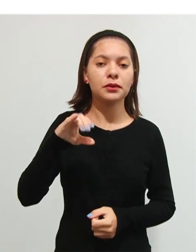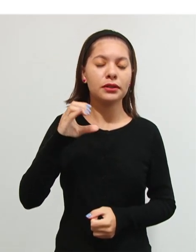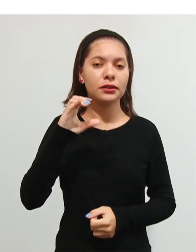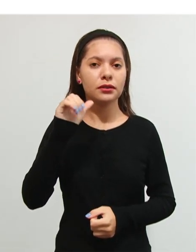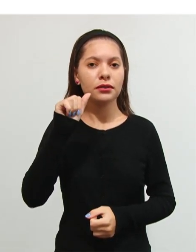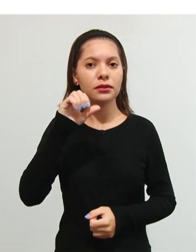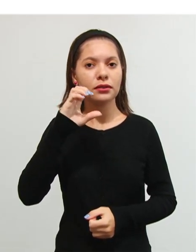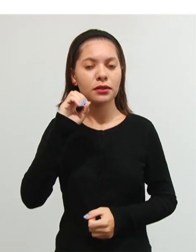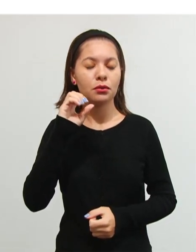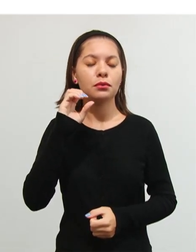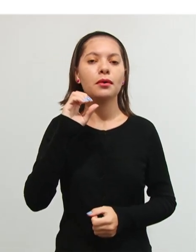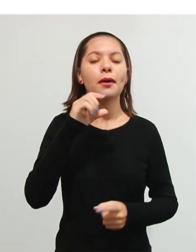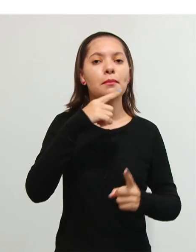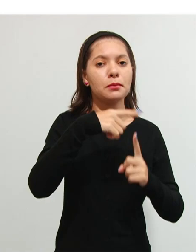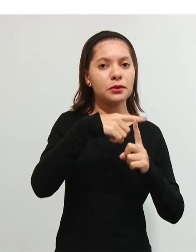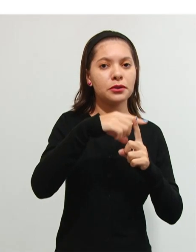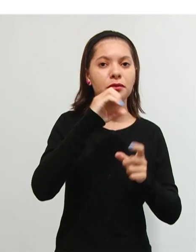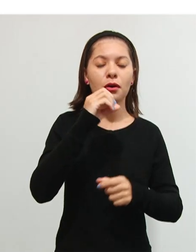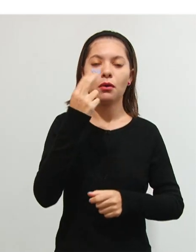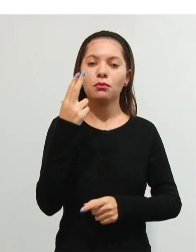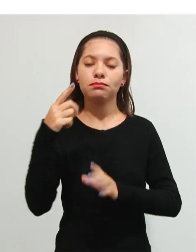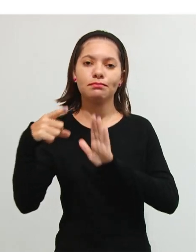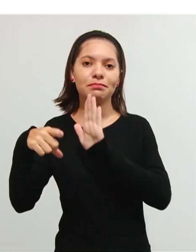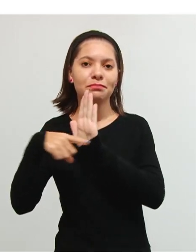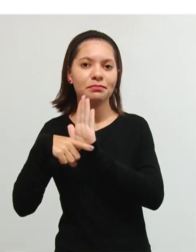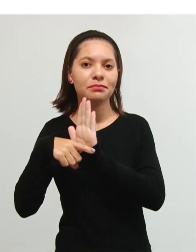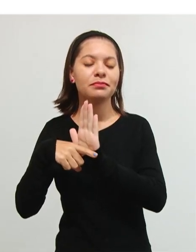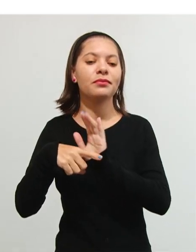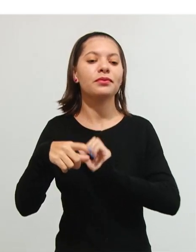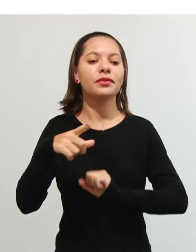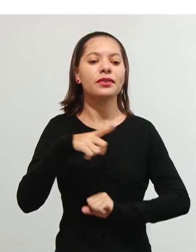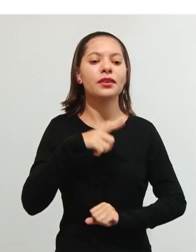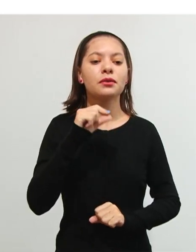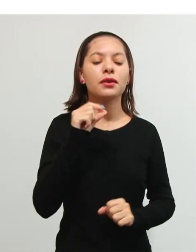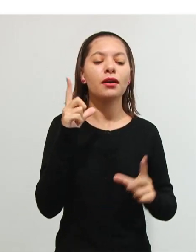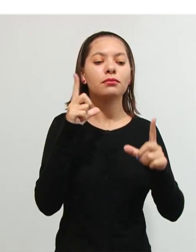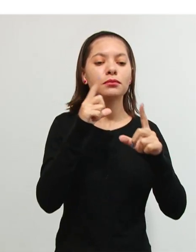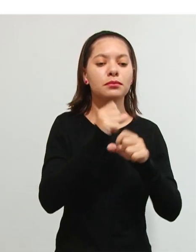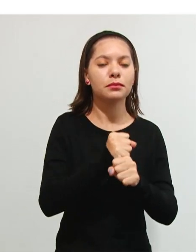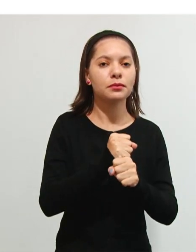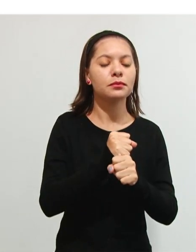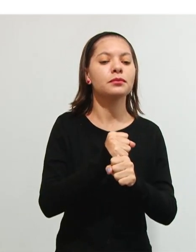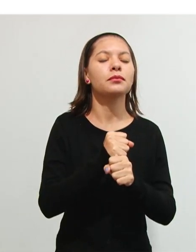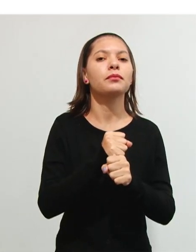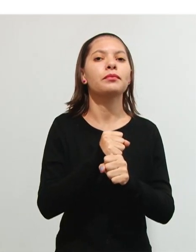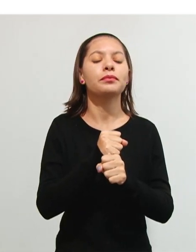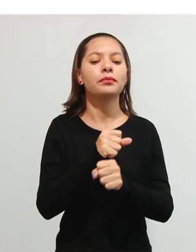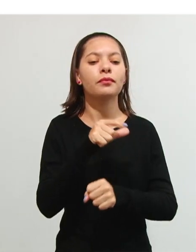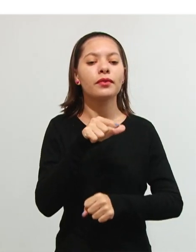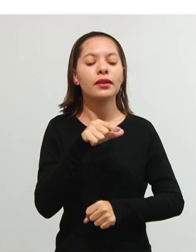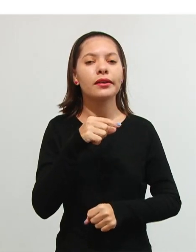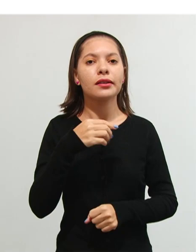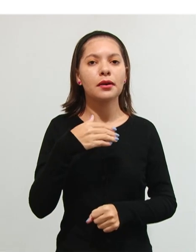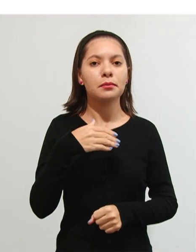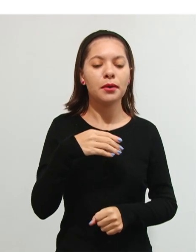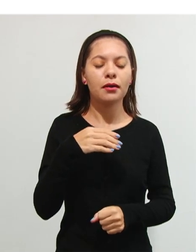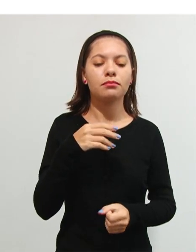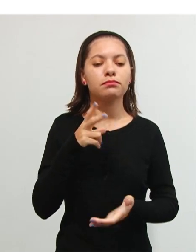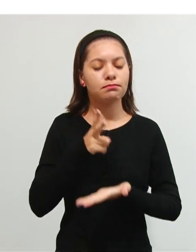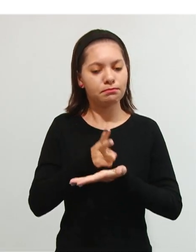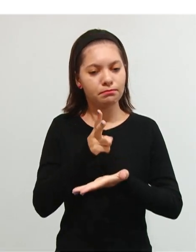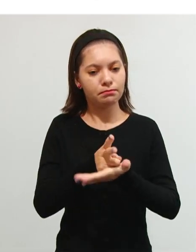Punição positiva ou a punição negativa. Então eu teria a diminuição dessa minha frequência